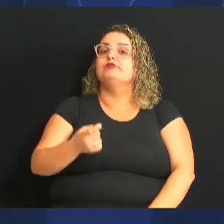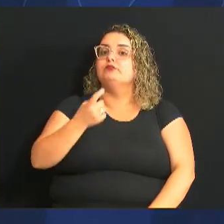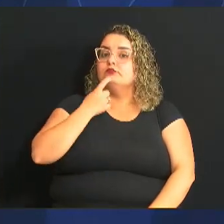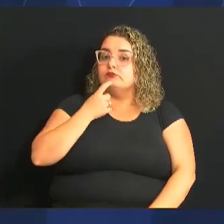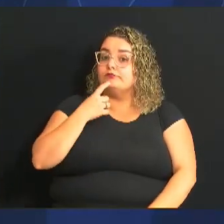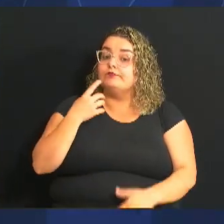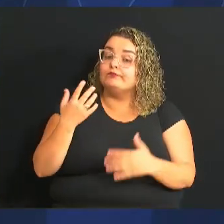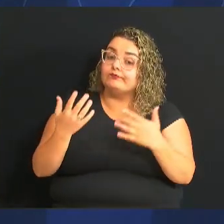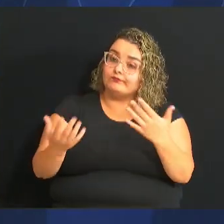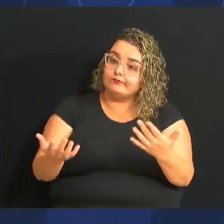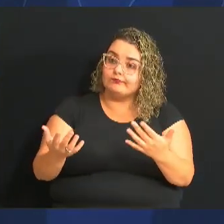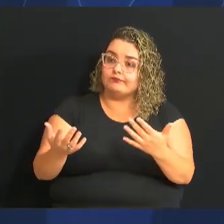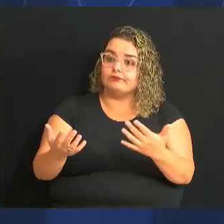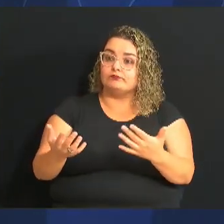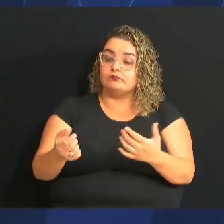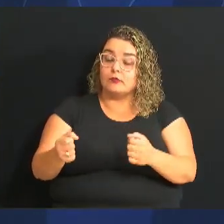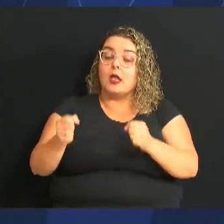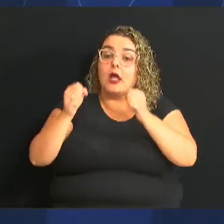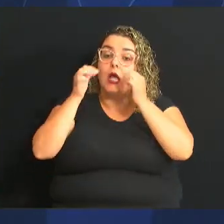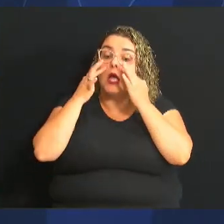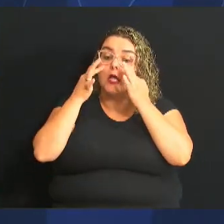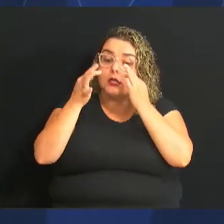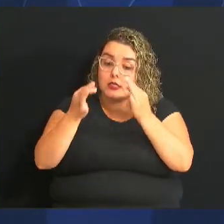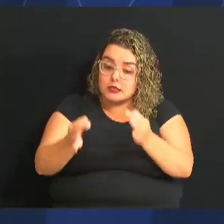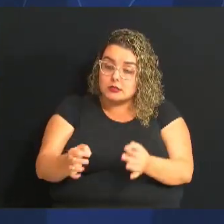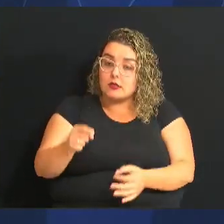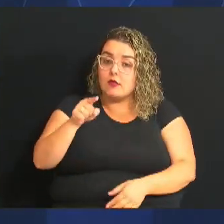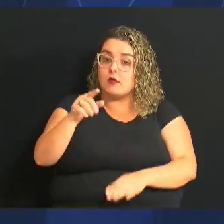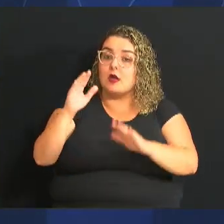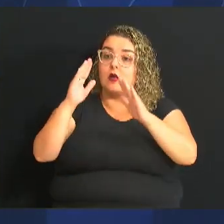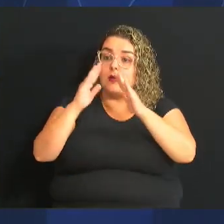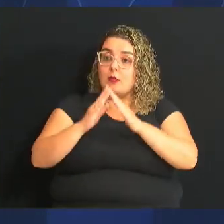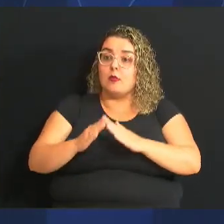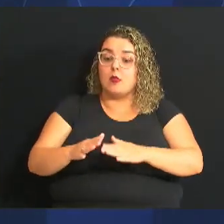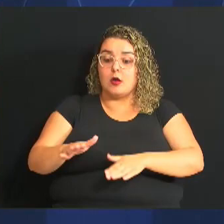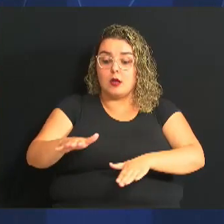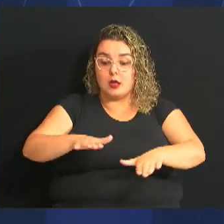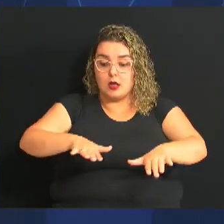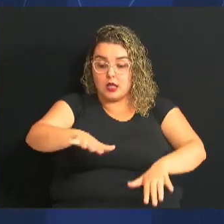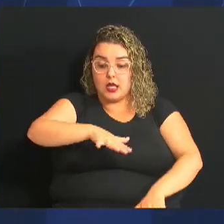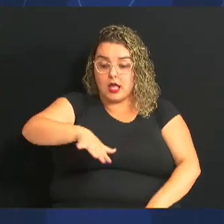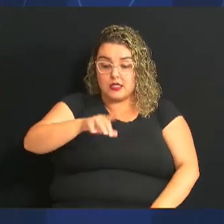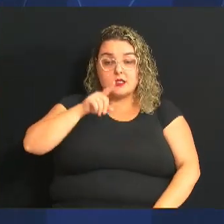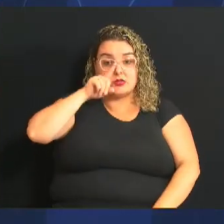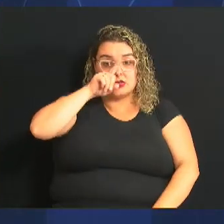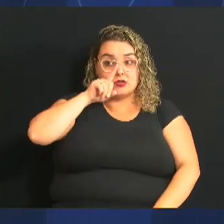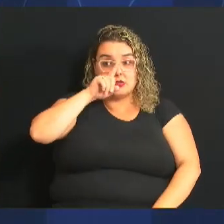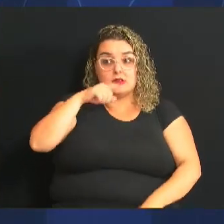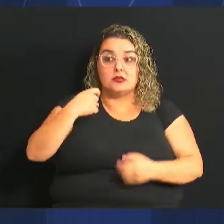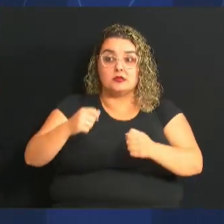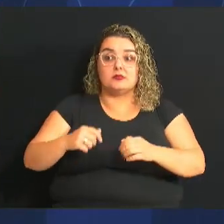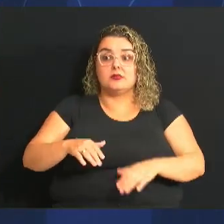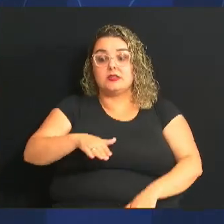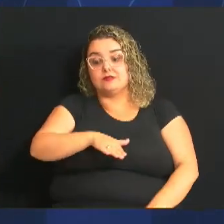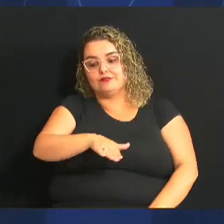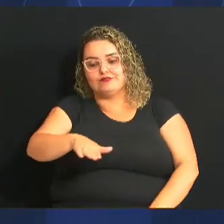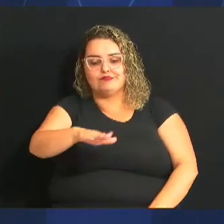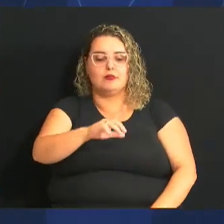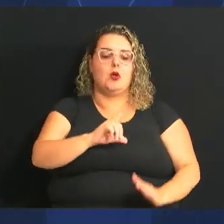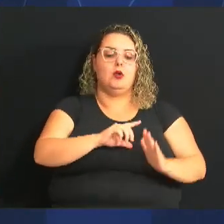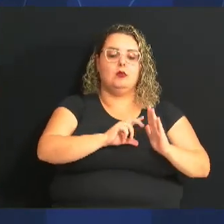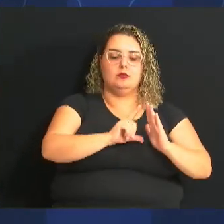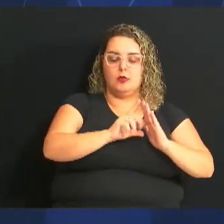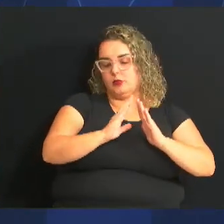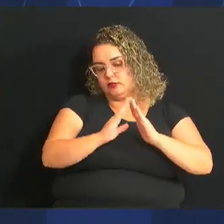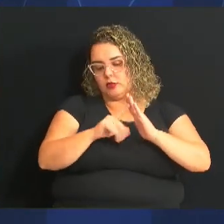Então, muita atenção, você que mora em área de risco, você que precisa se deslocar, para você não